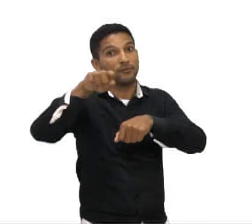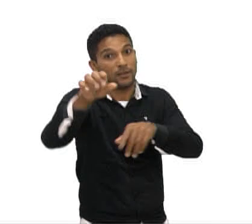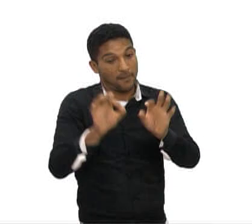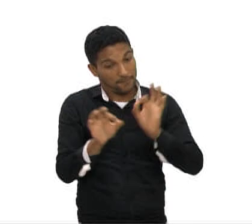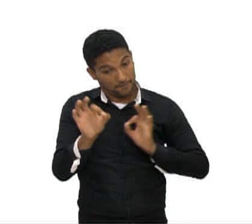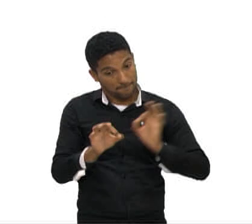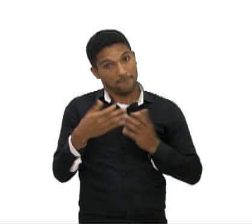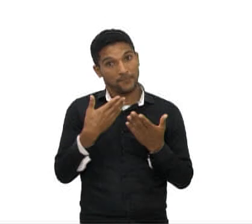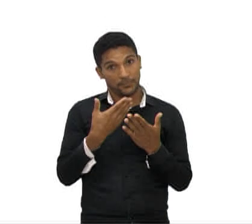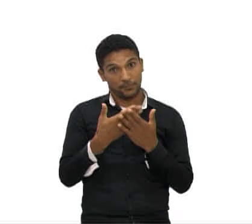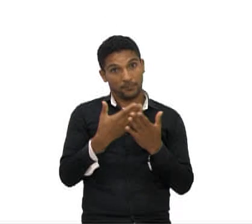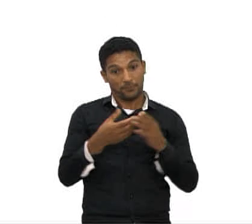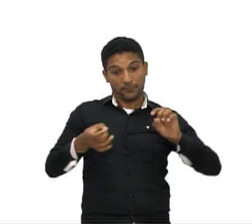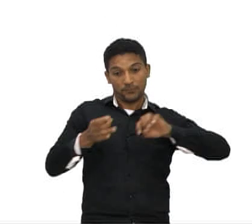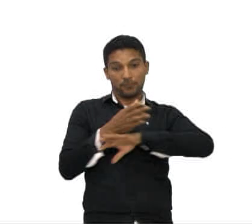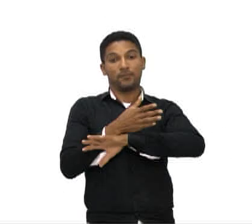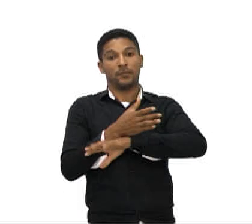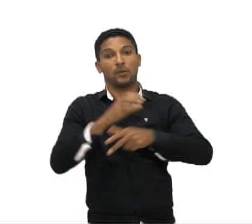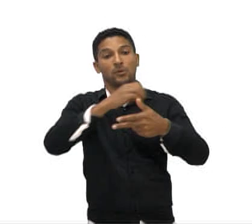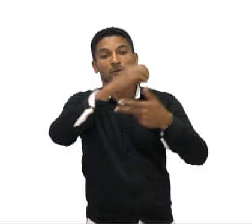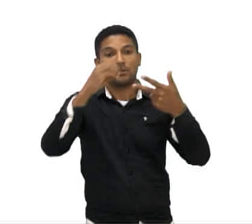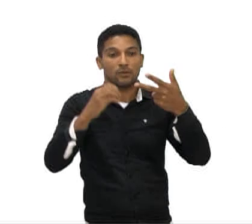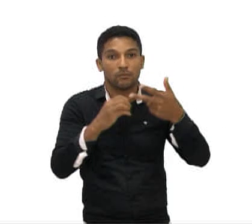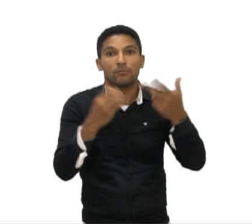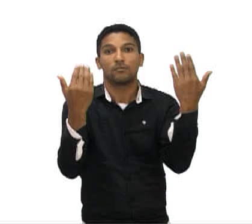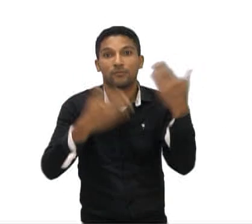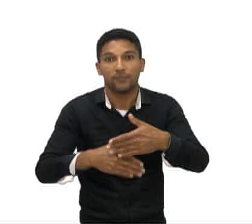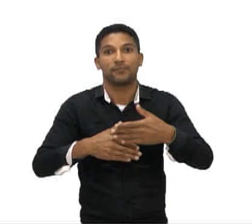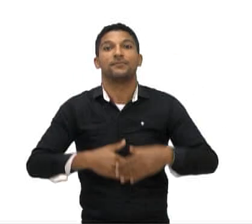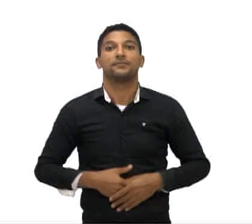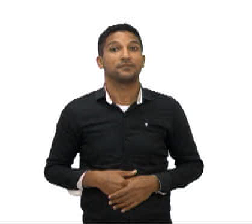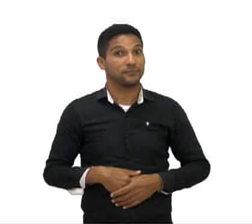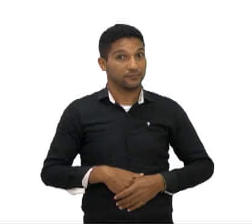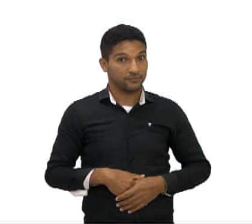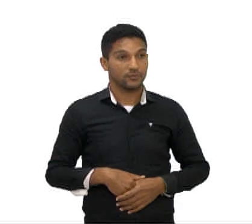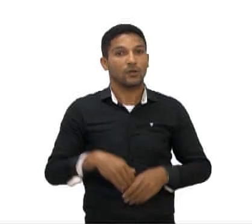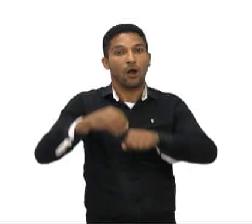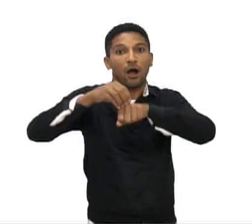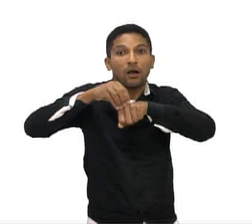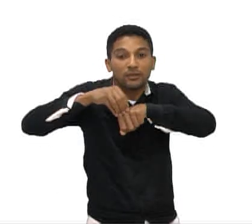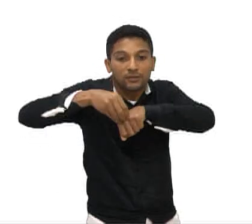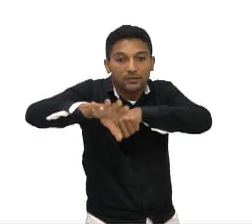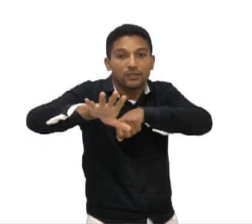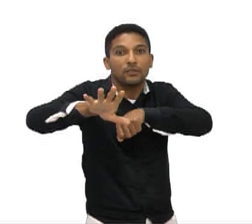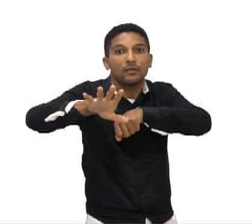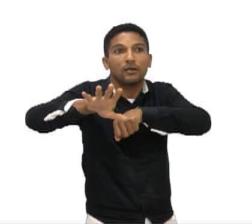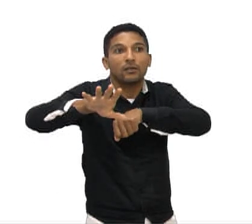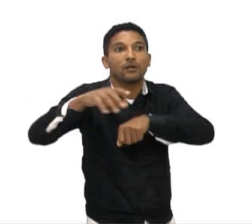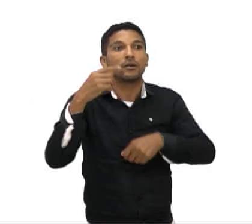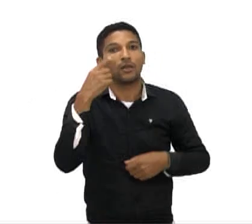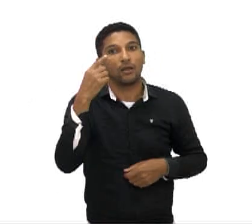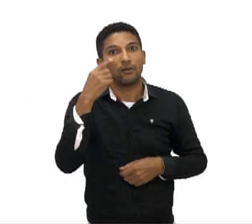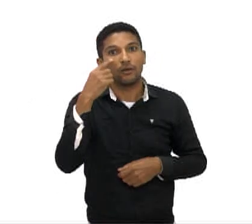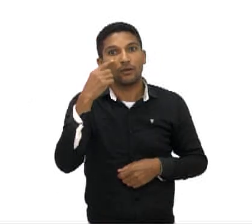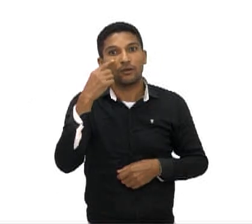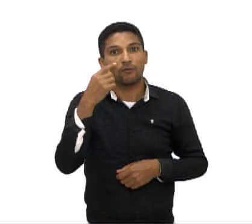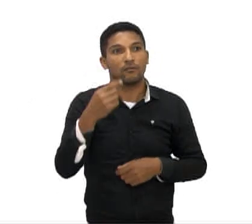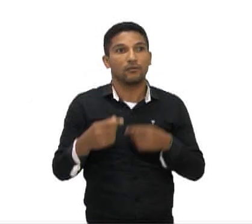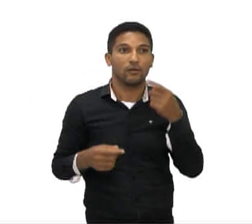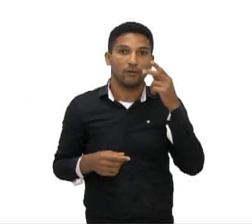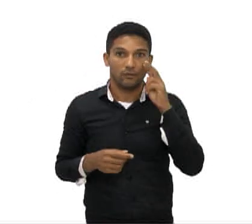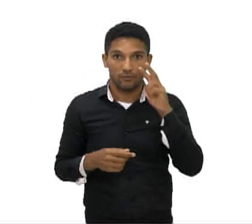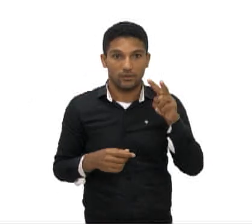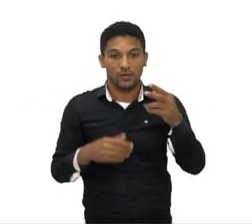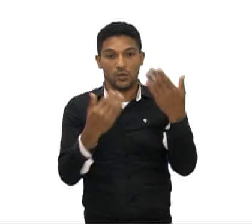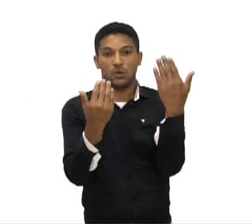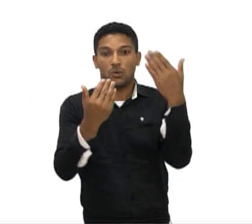Enem. Dicas, gente. Mude a ordem de leitura da prova. A